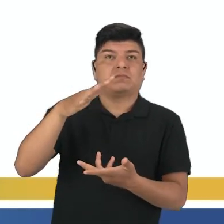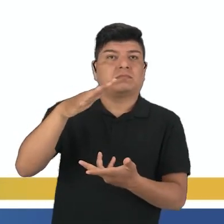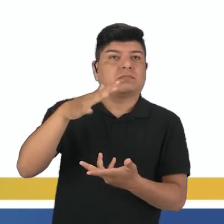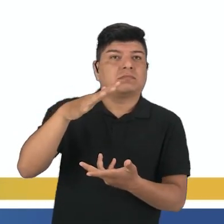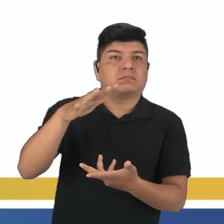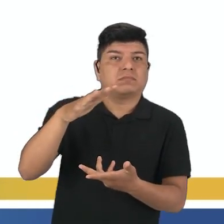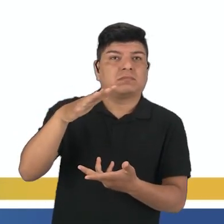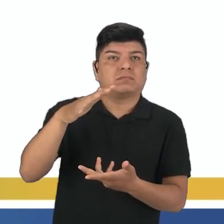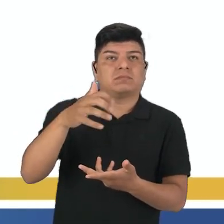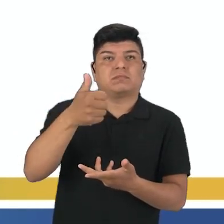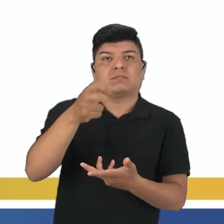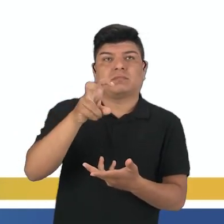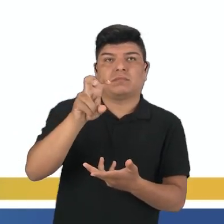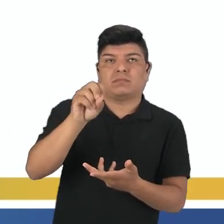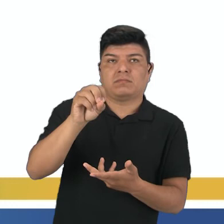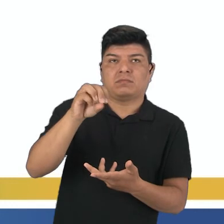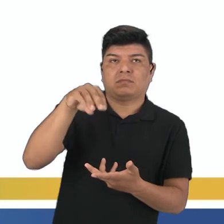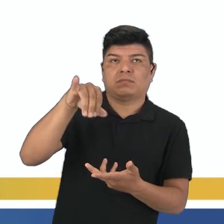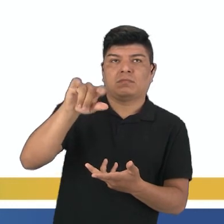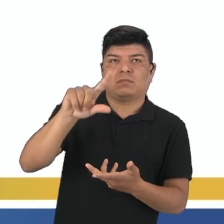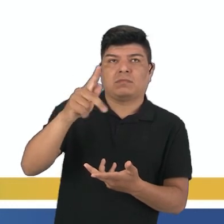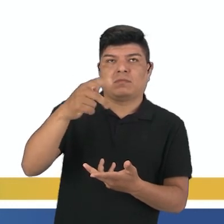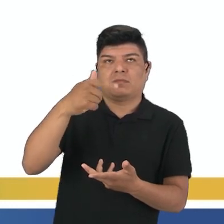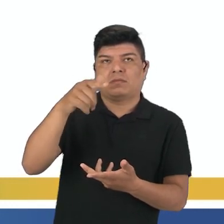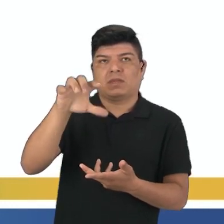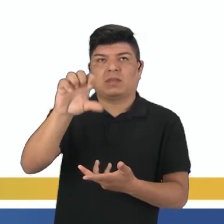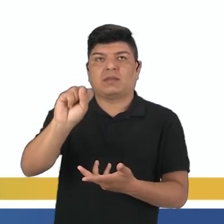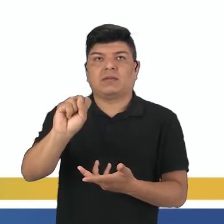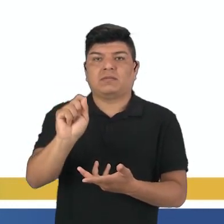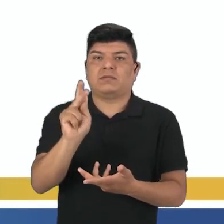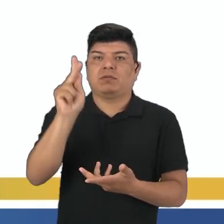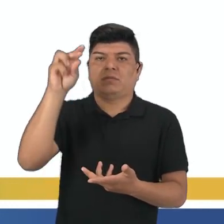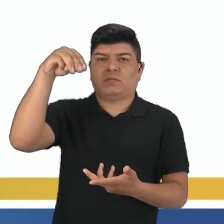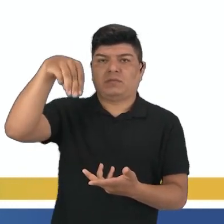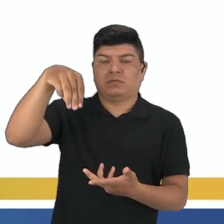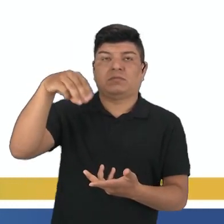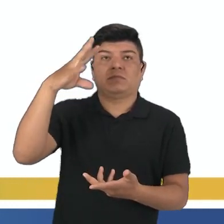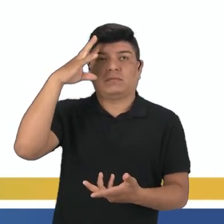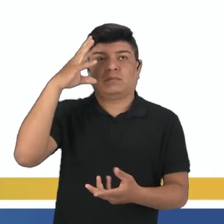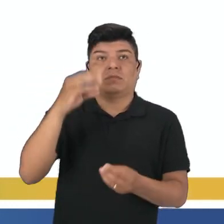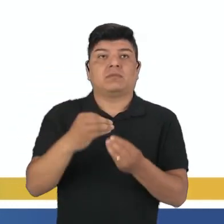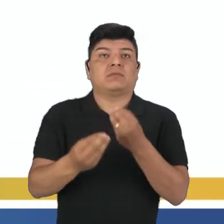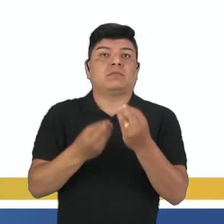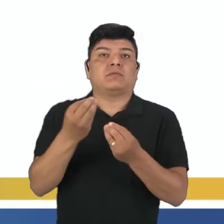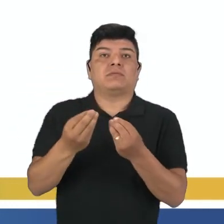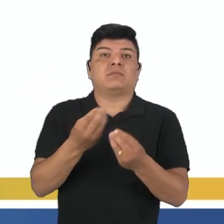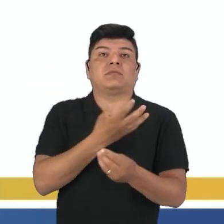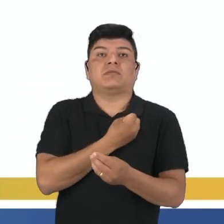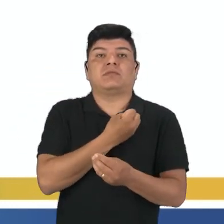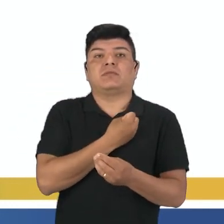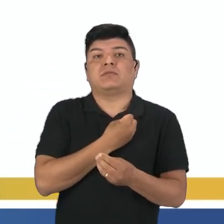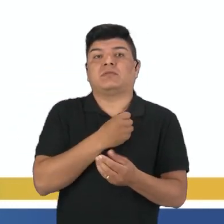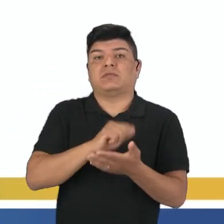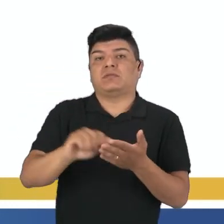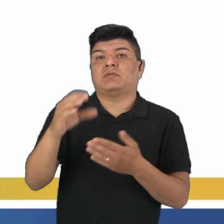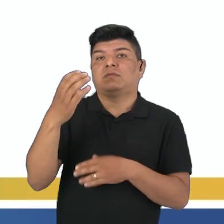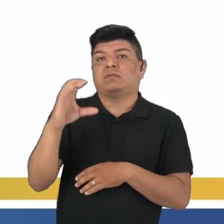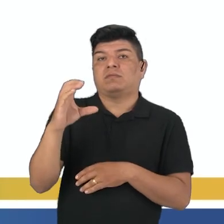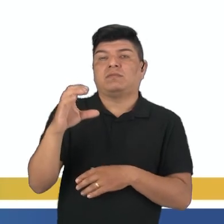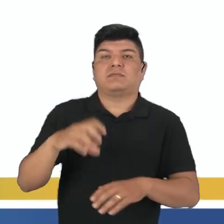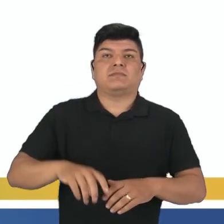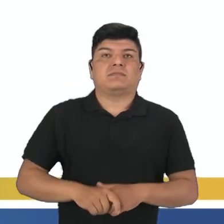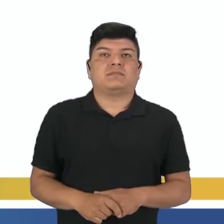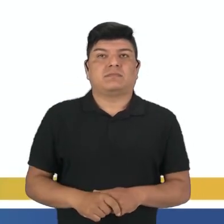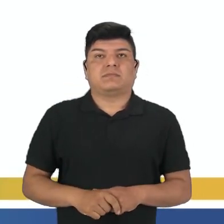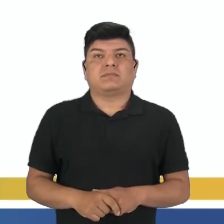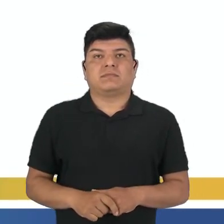de aproximadamente 150 milhões de quilômetros. Como a gente representa esse número em notação científica?